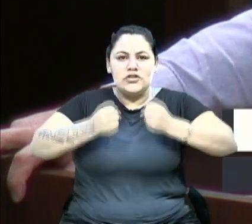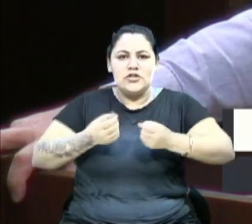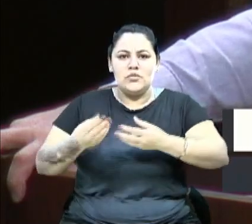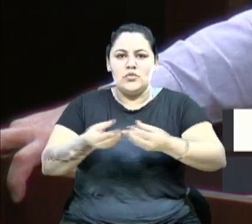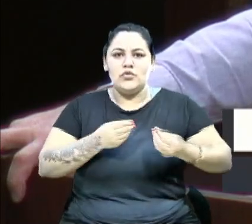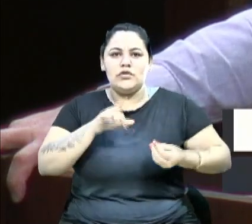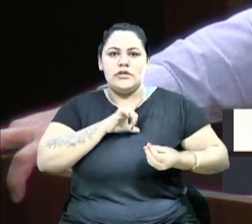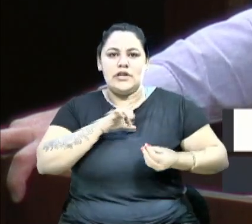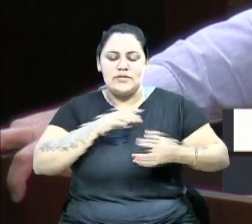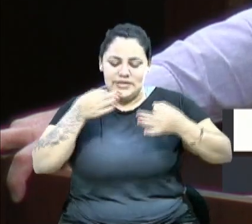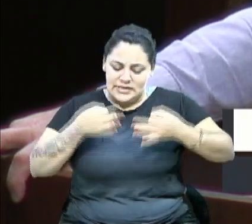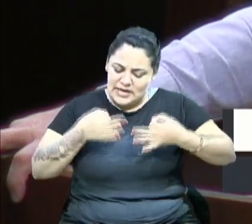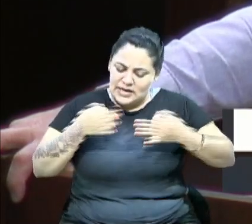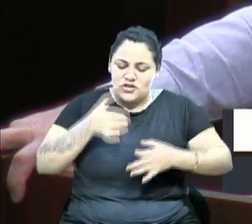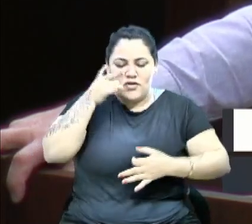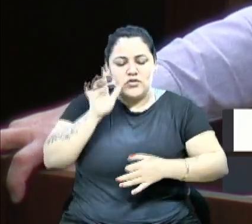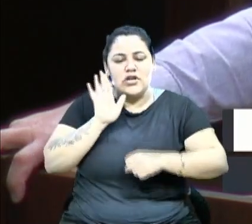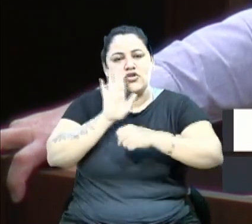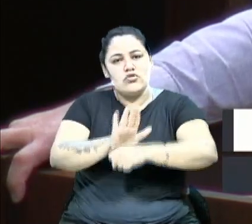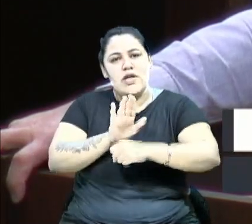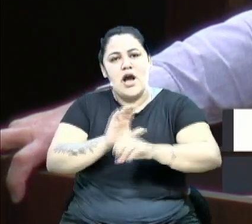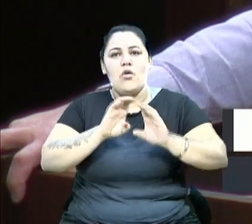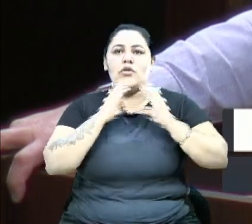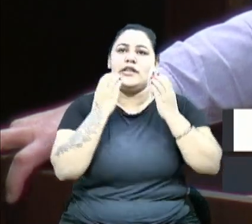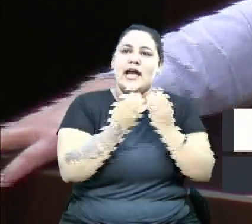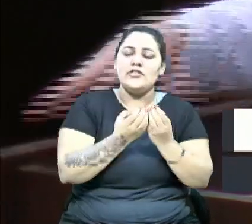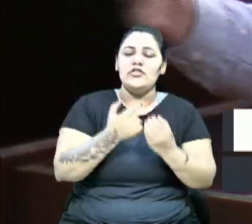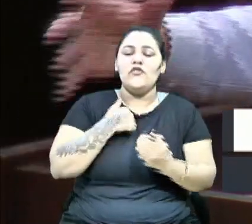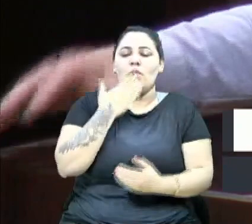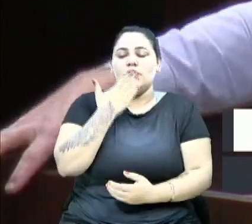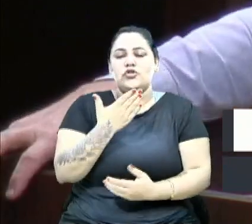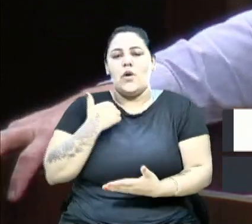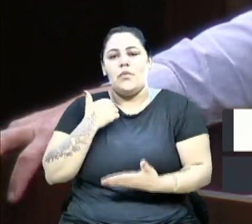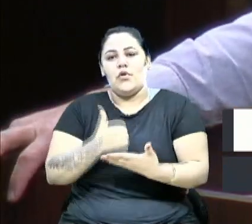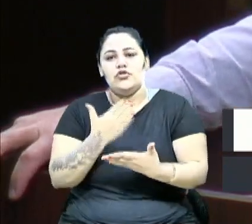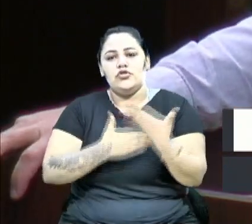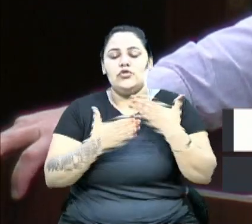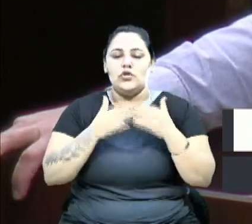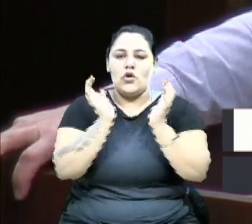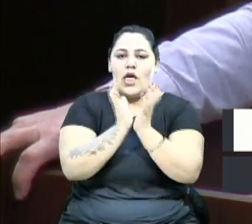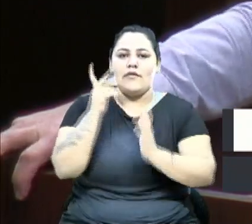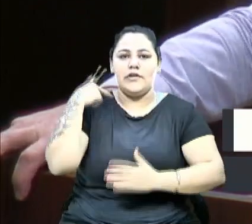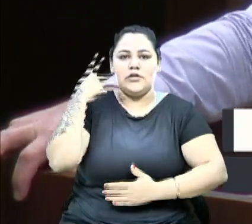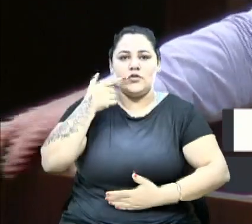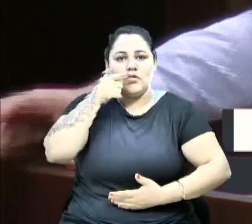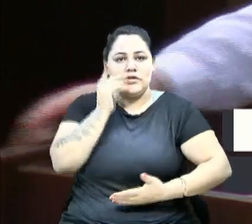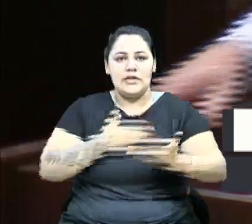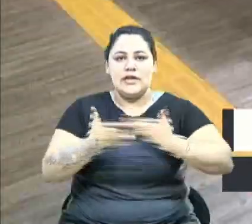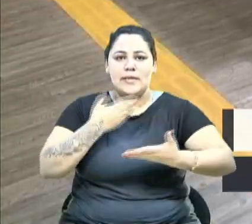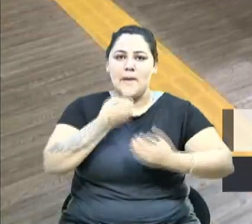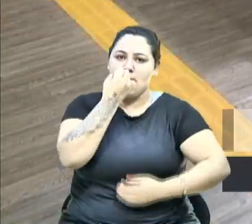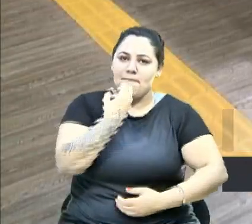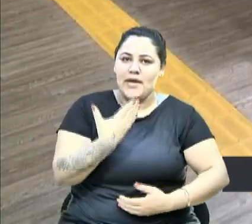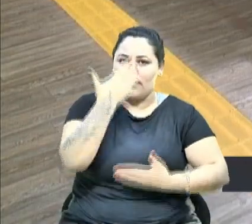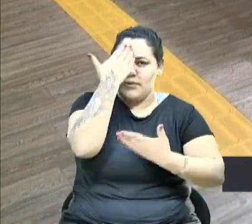conseguir ajudar a nossa comunidade, e peço o apoio dos nobres colegas que a gente consiga atender da melhor forma possível. Muito obrigado.